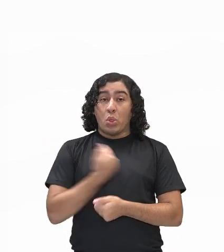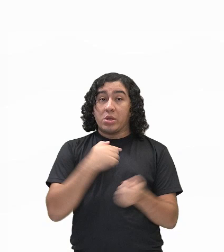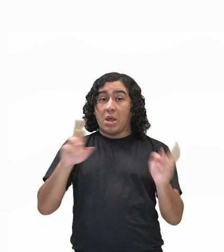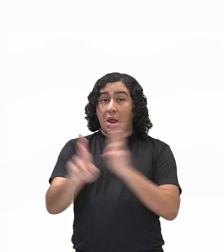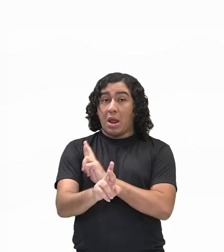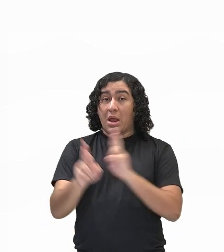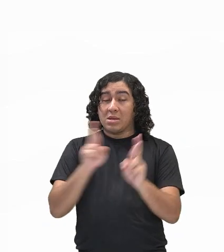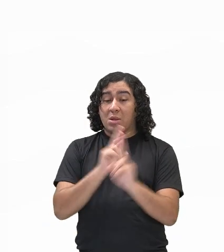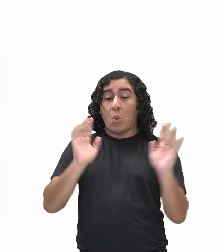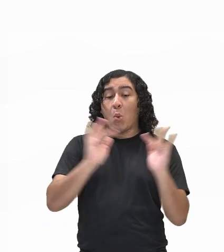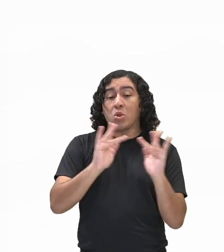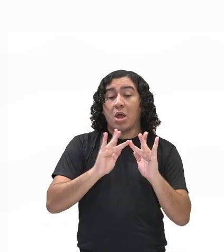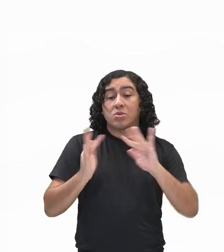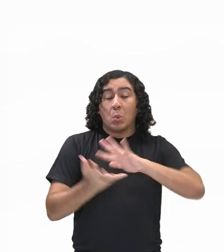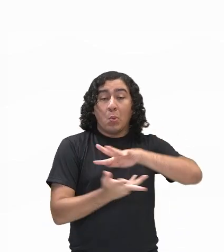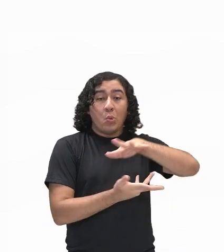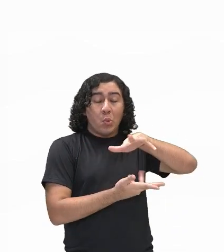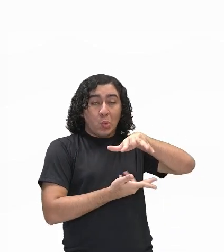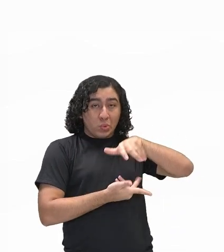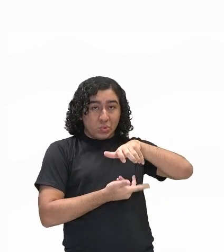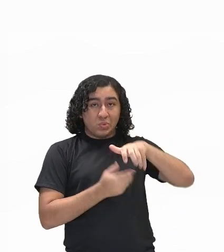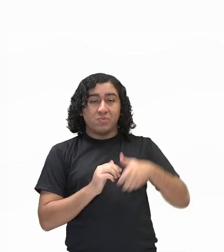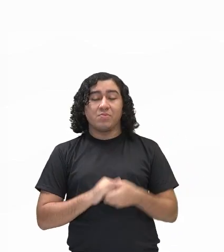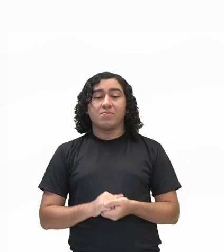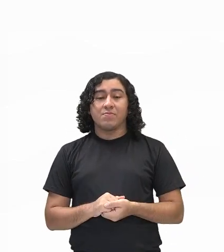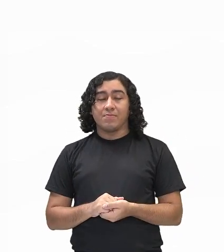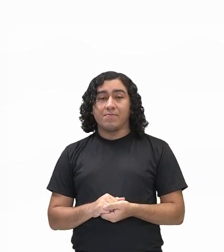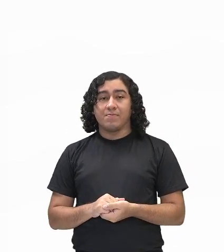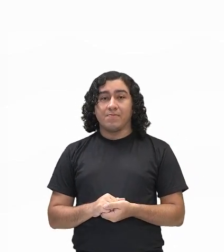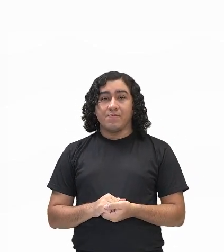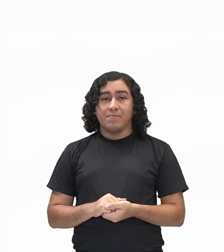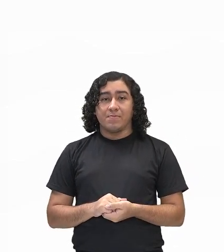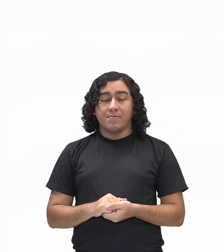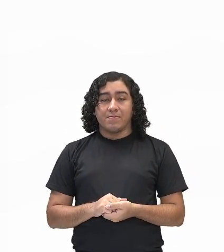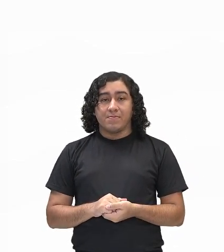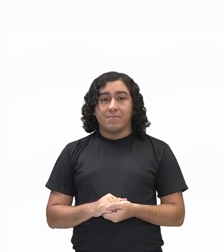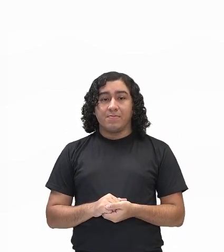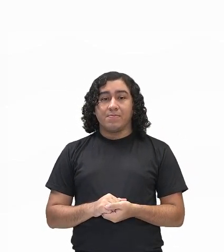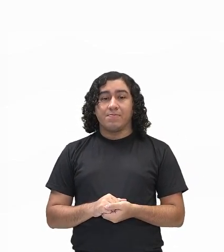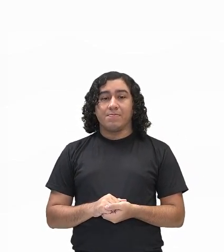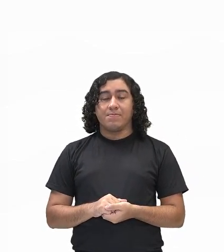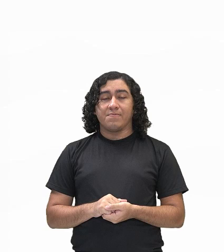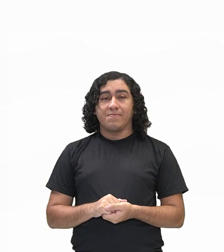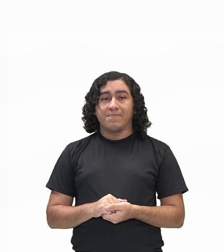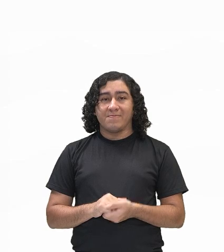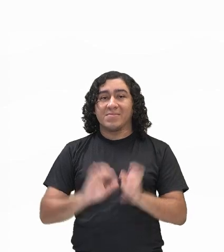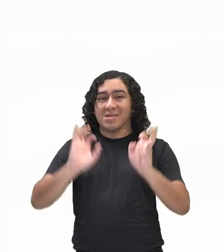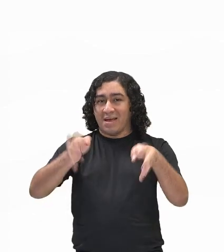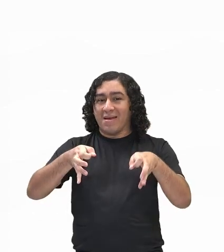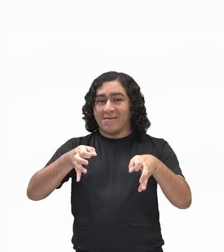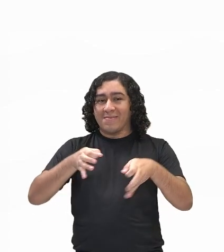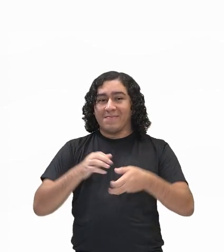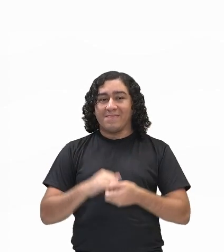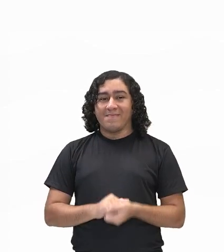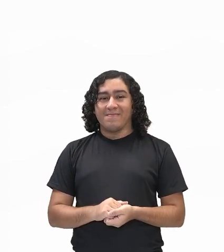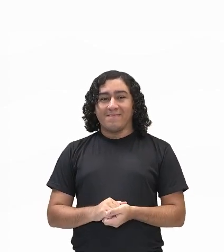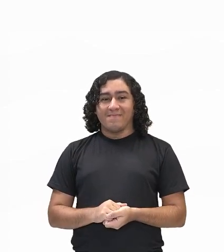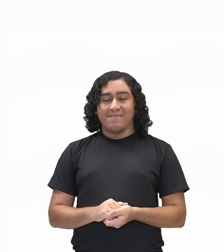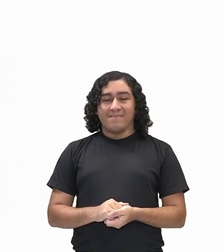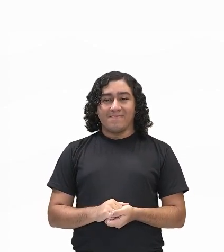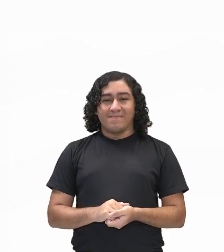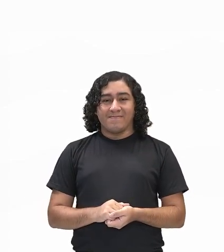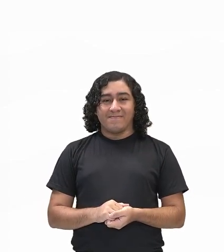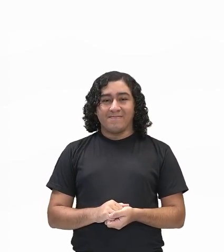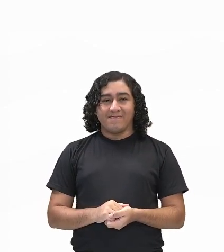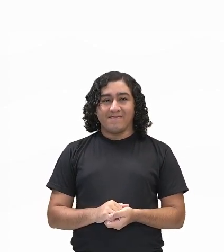mundo. Que aqui, quando eu falo de relação com o mundo, é nossa relação com o outro. Tá certo, pessoal? Deu